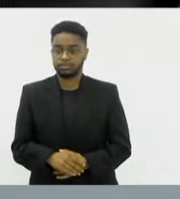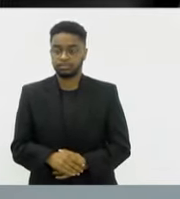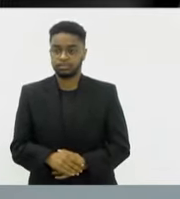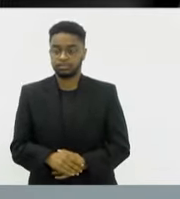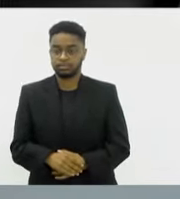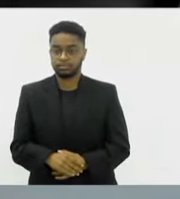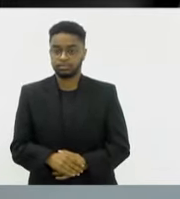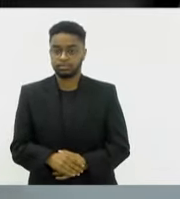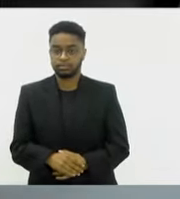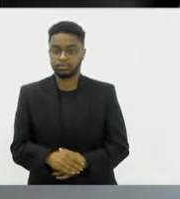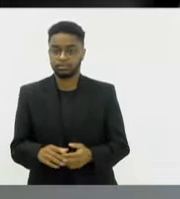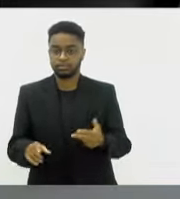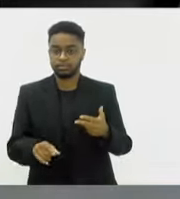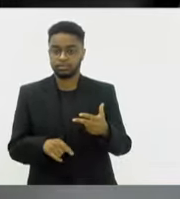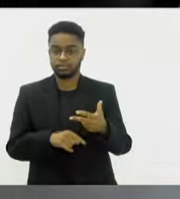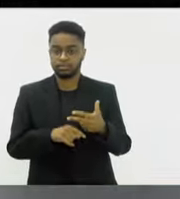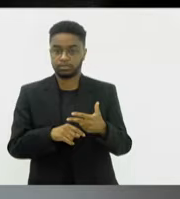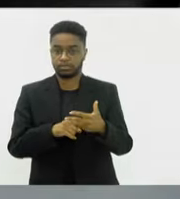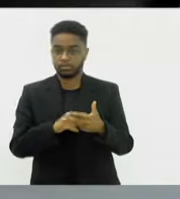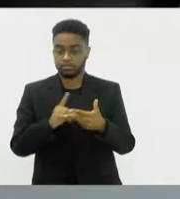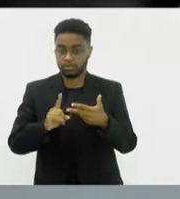a segunda questão.